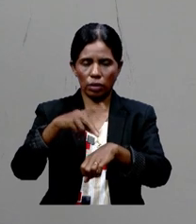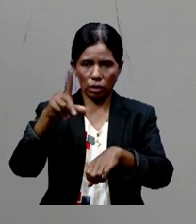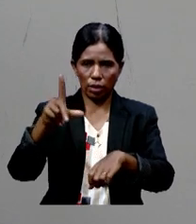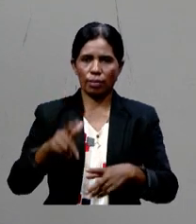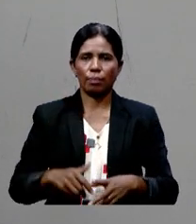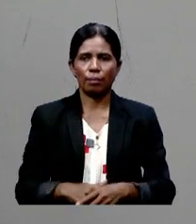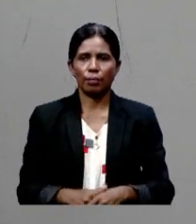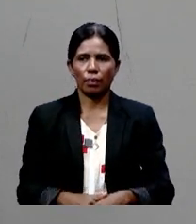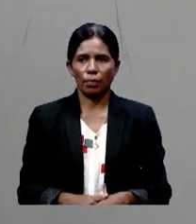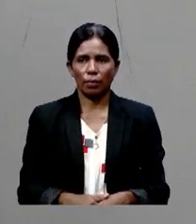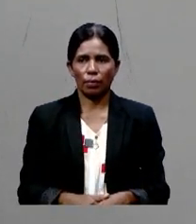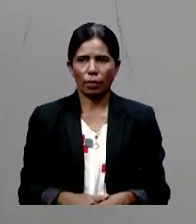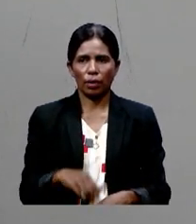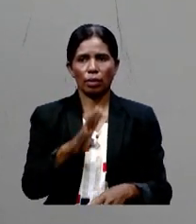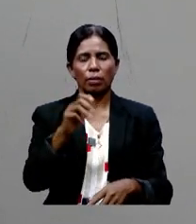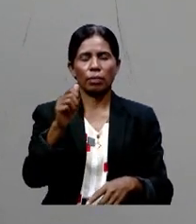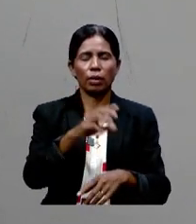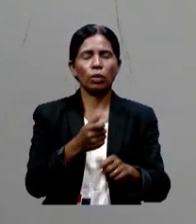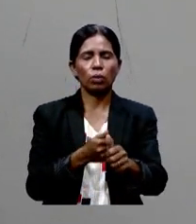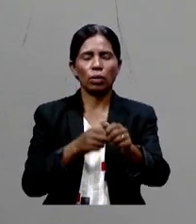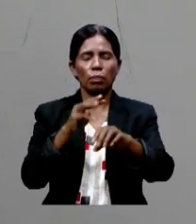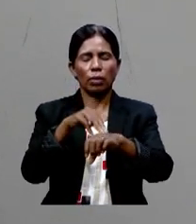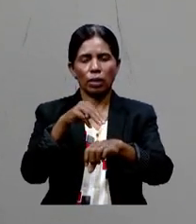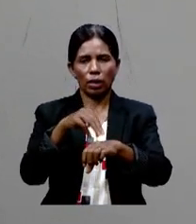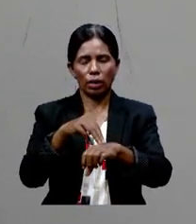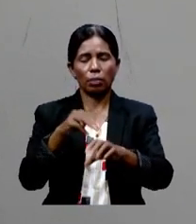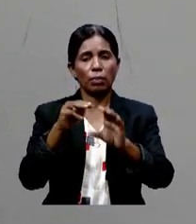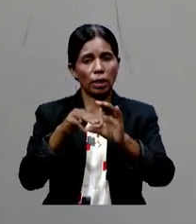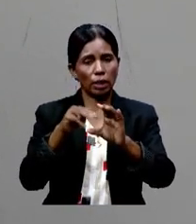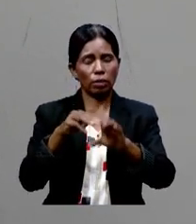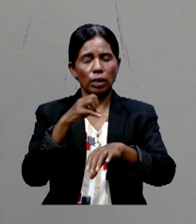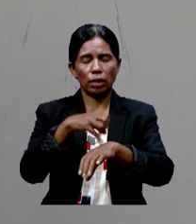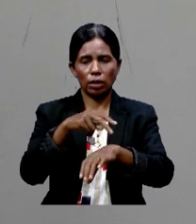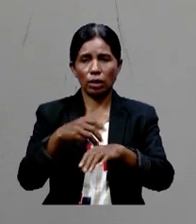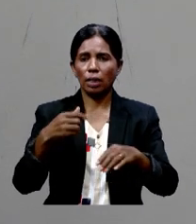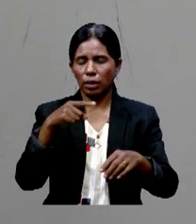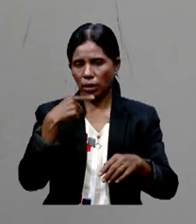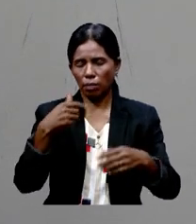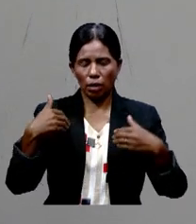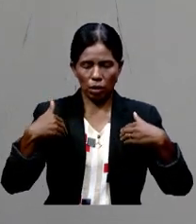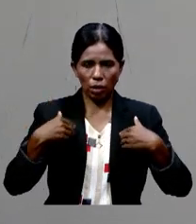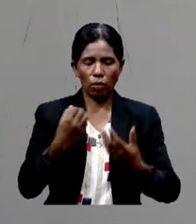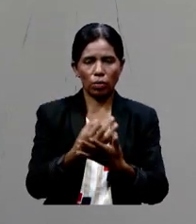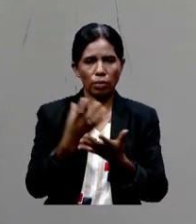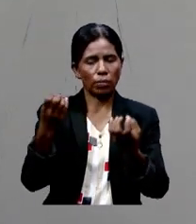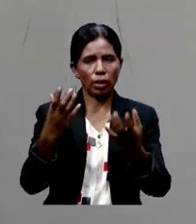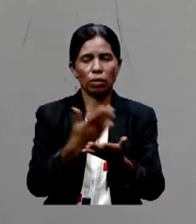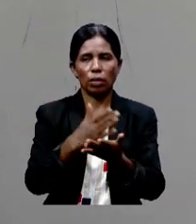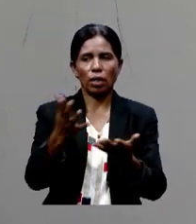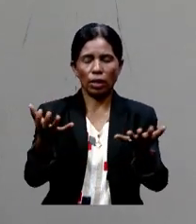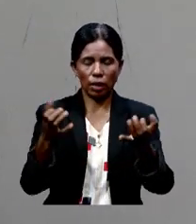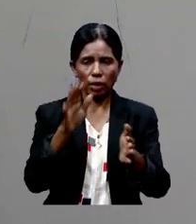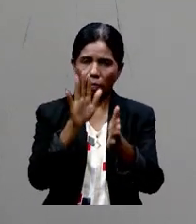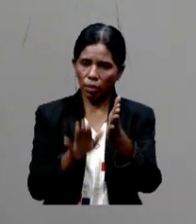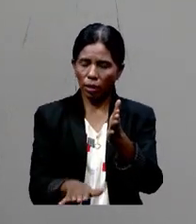internacional, basmante nem preço ter mercado internacional, sem maquia osang subsente bahola basmante ou la basmante. A cara que dá brato nem